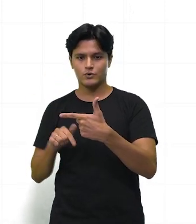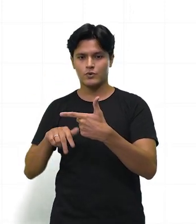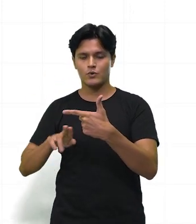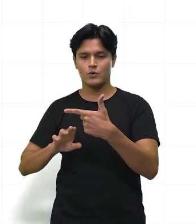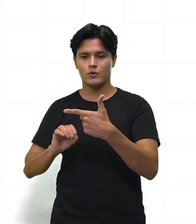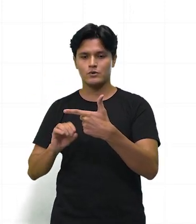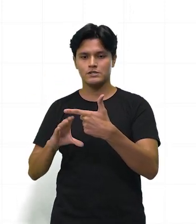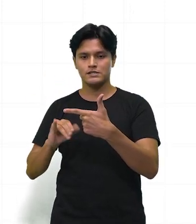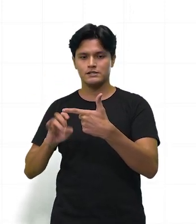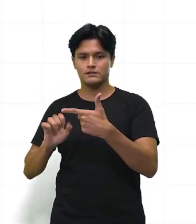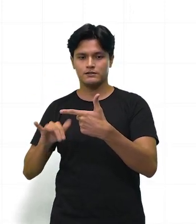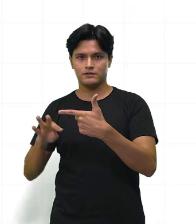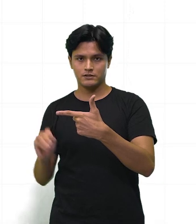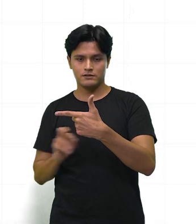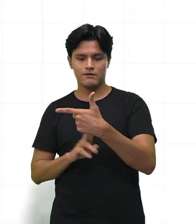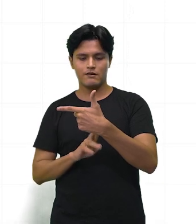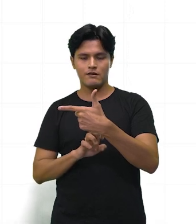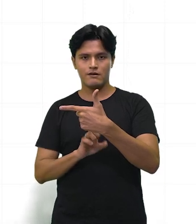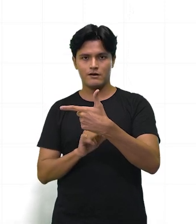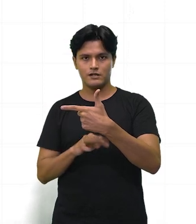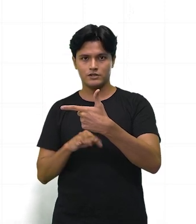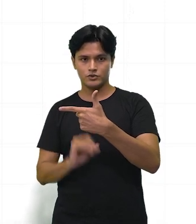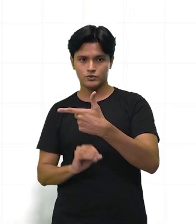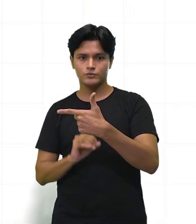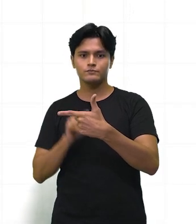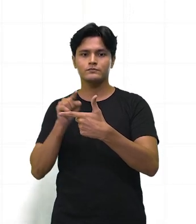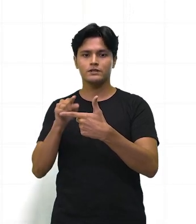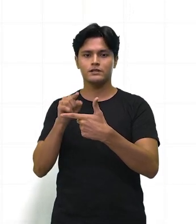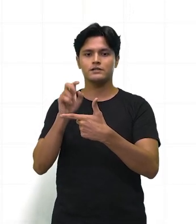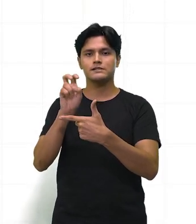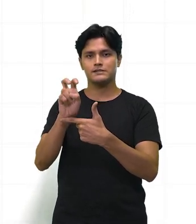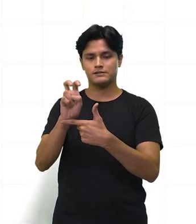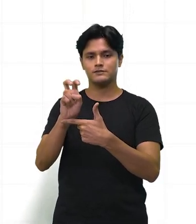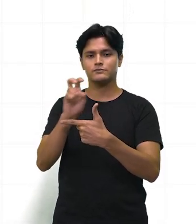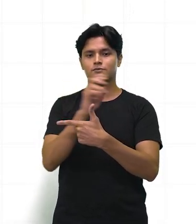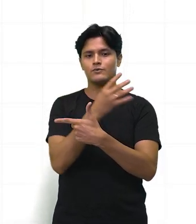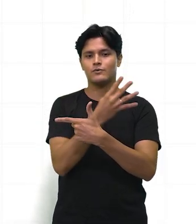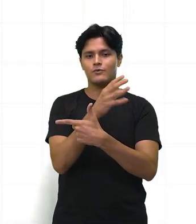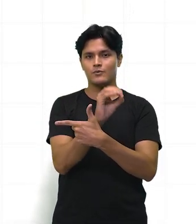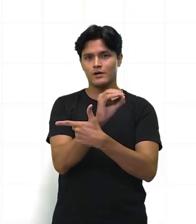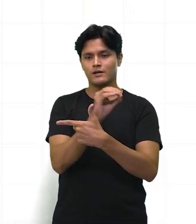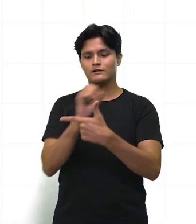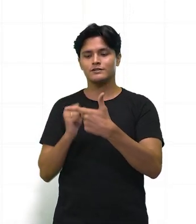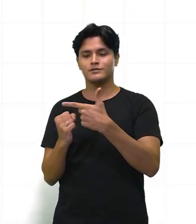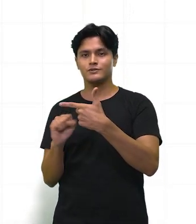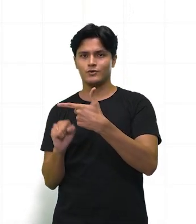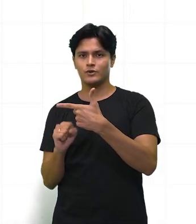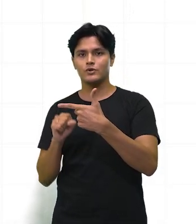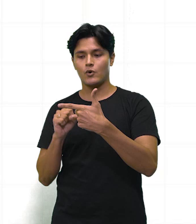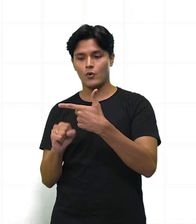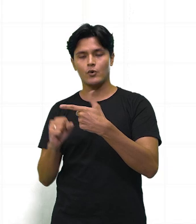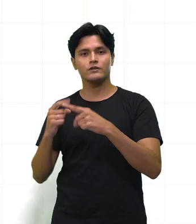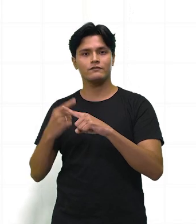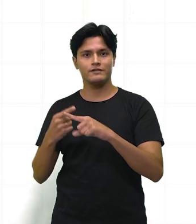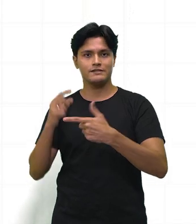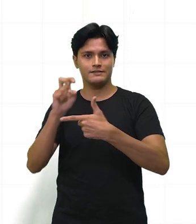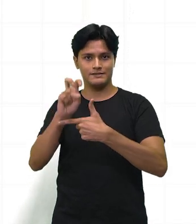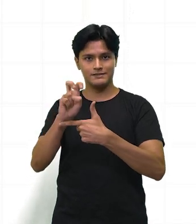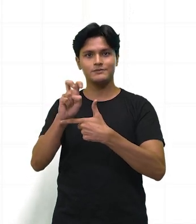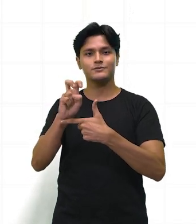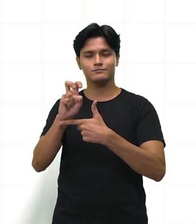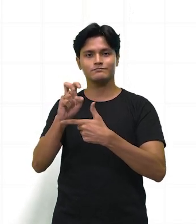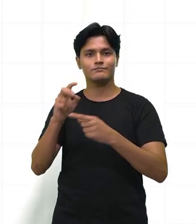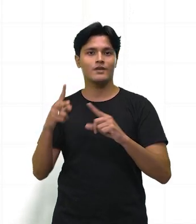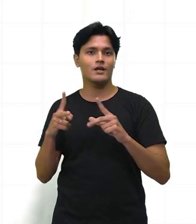8. Porque 8 vezes 5, né, fazendo aqui o processo, 8 vezes 5 é 40. E